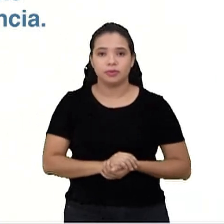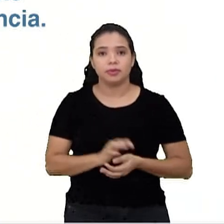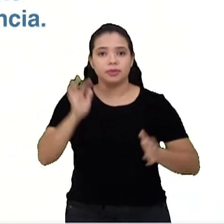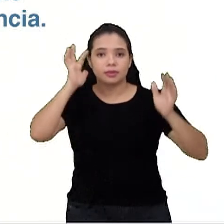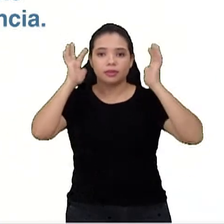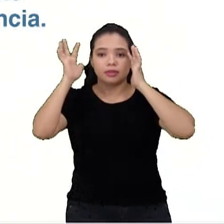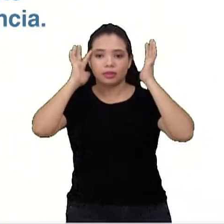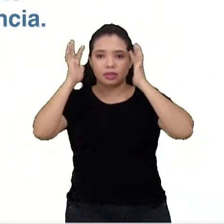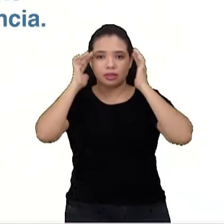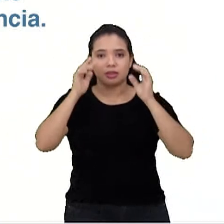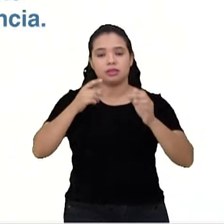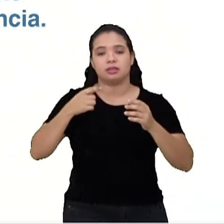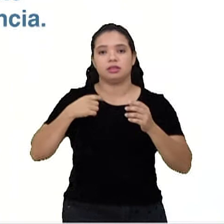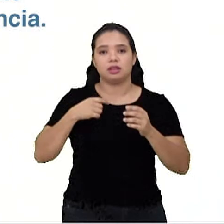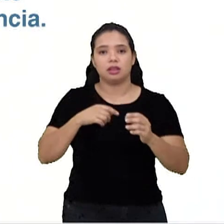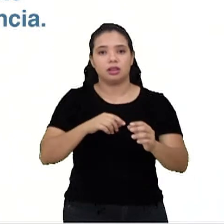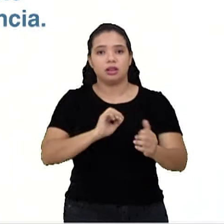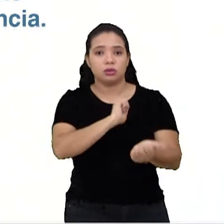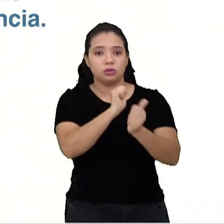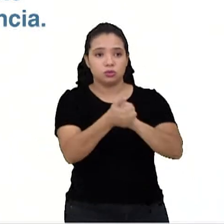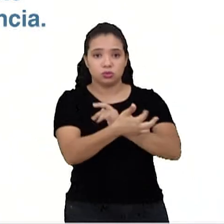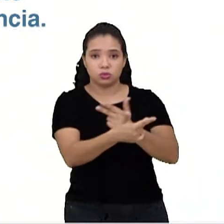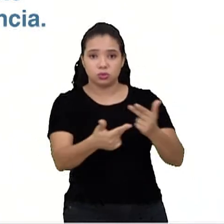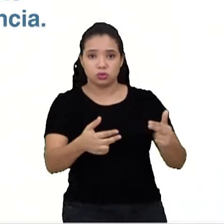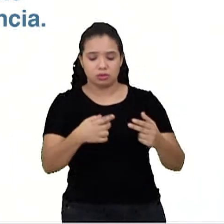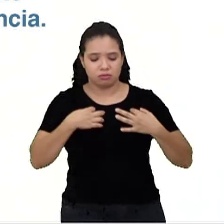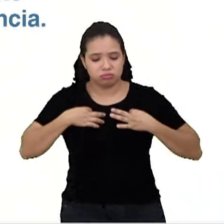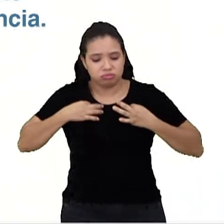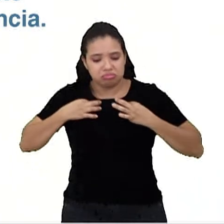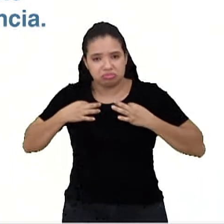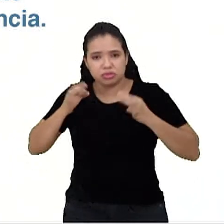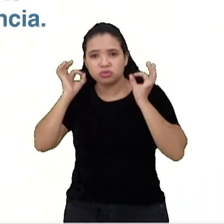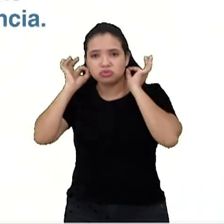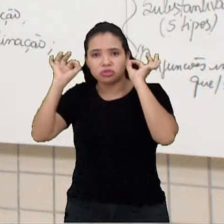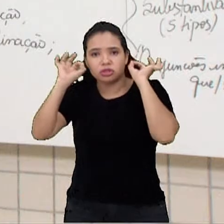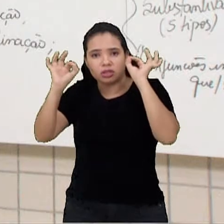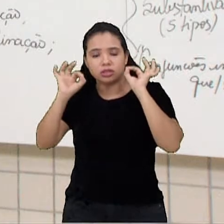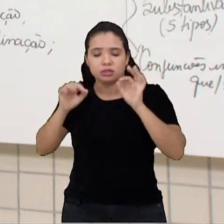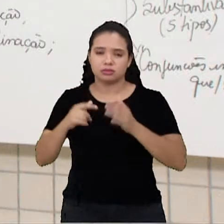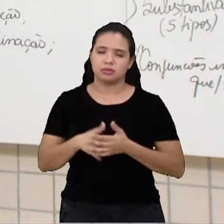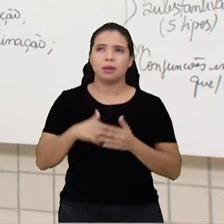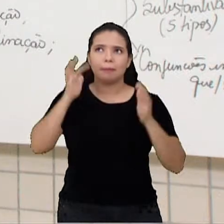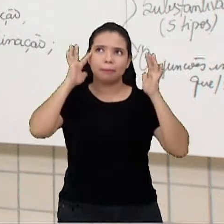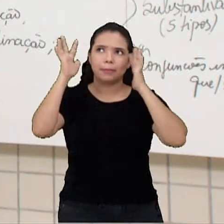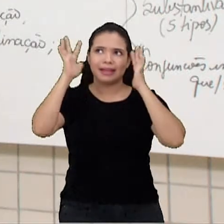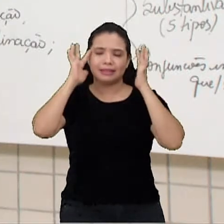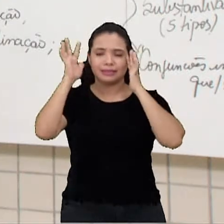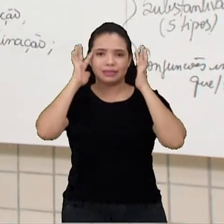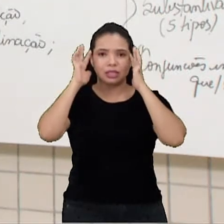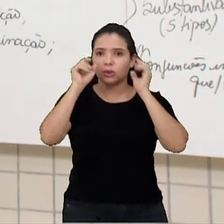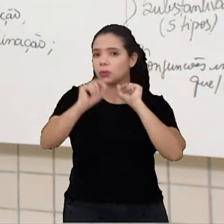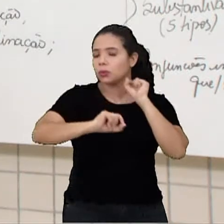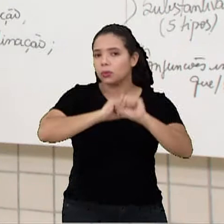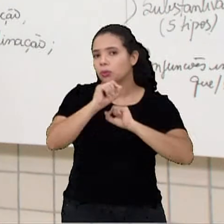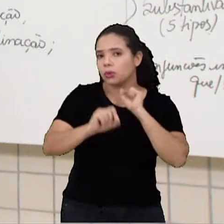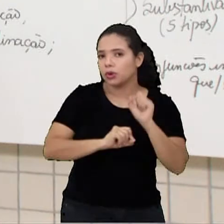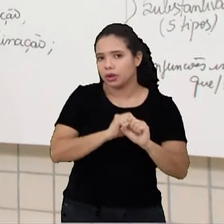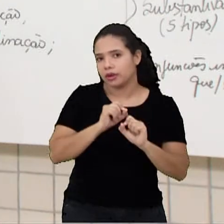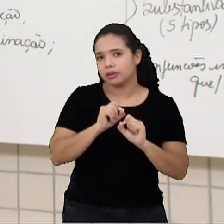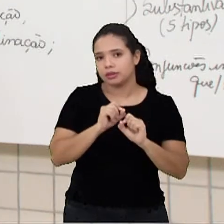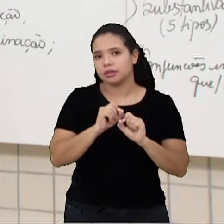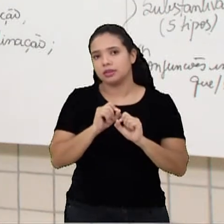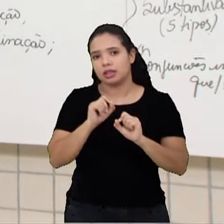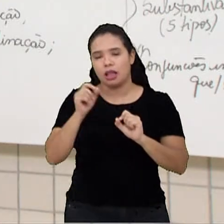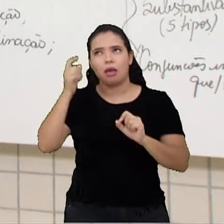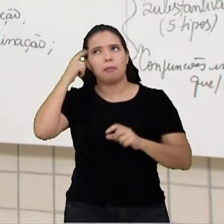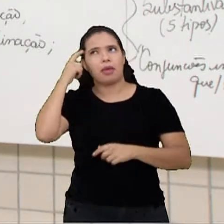vestida esportivamente e agora me aparece nessa elegância. Pensei o quê? Quem pensa, pensa em alguma coisa. Se eu